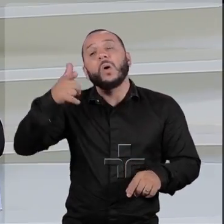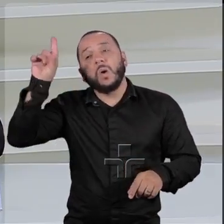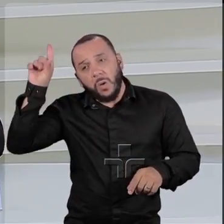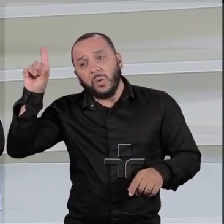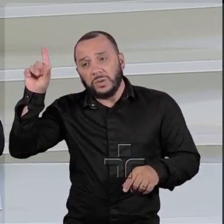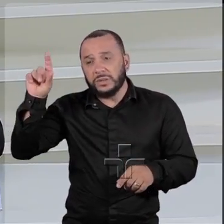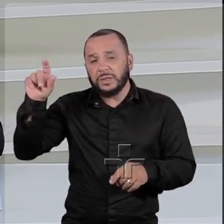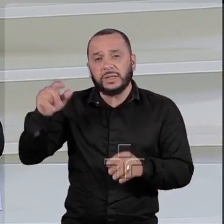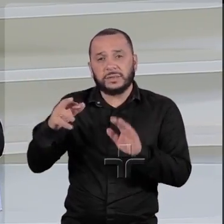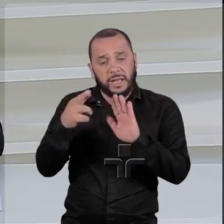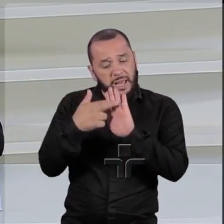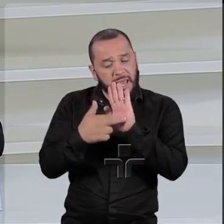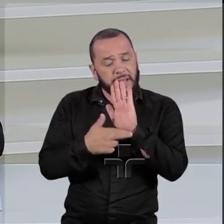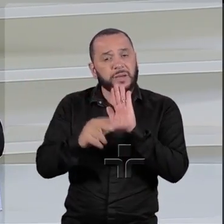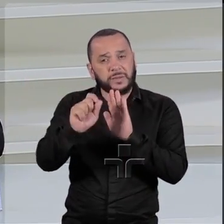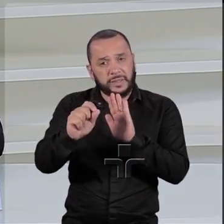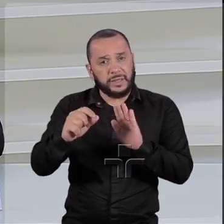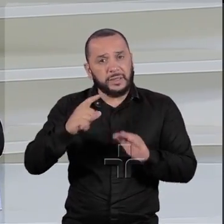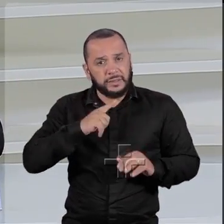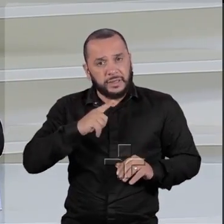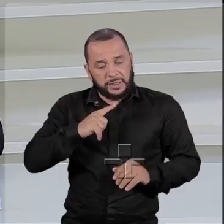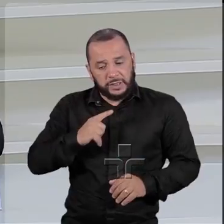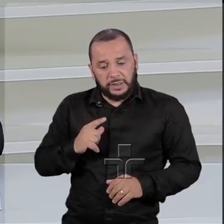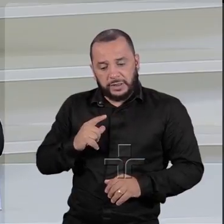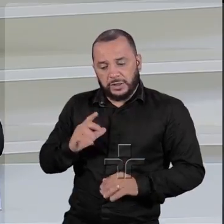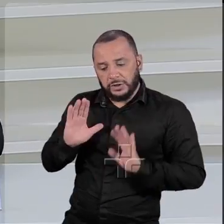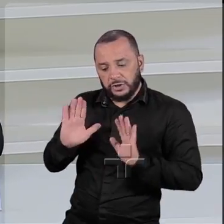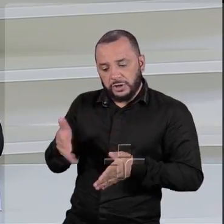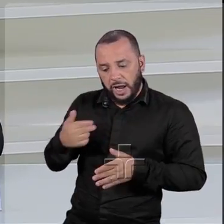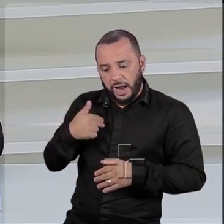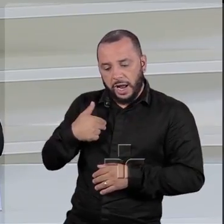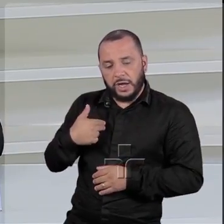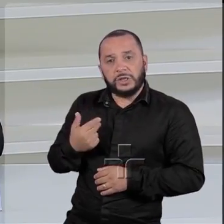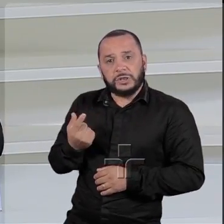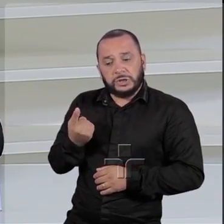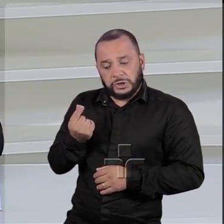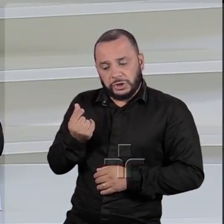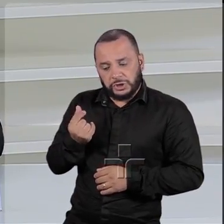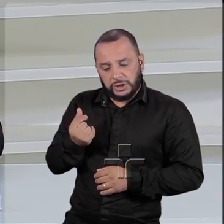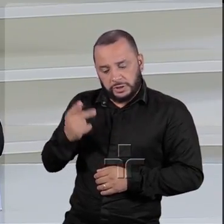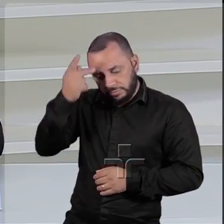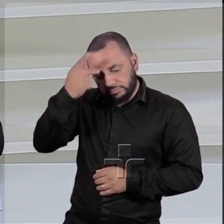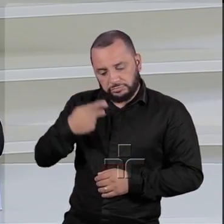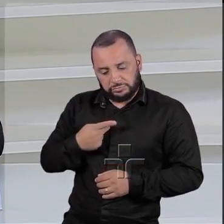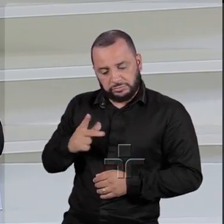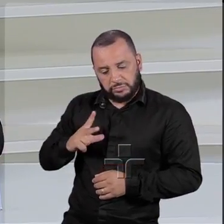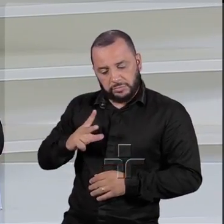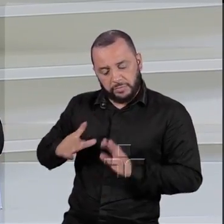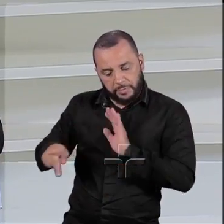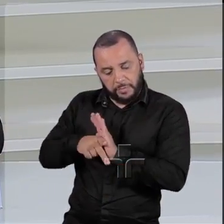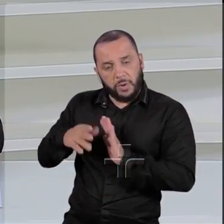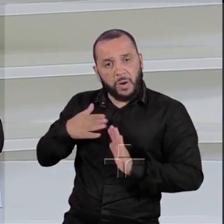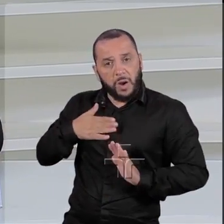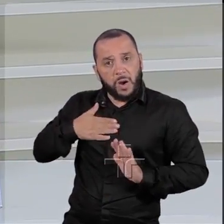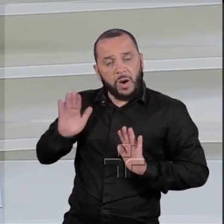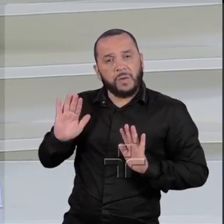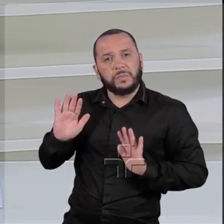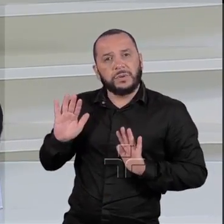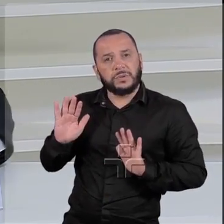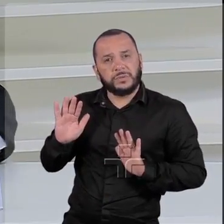inclusive aquela de transformar os regimes próprios numa figura de um